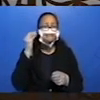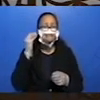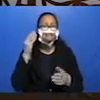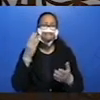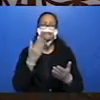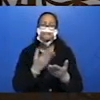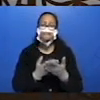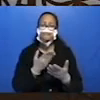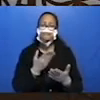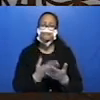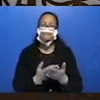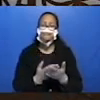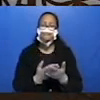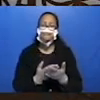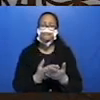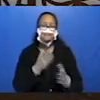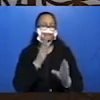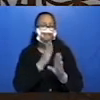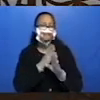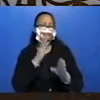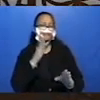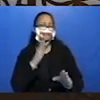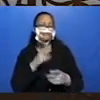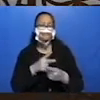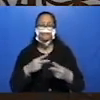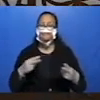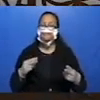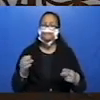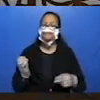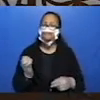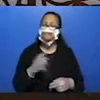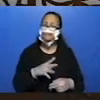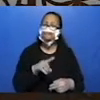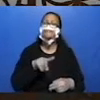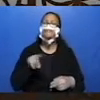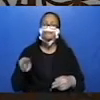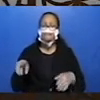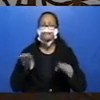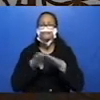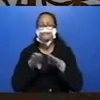você descobrir coisas novas, você também é um cientista.